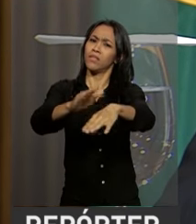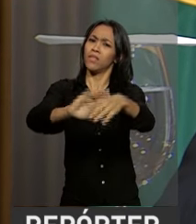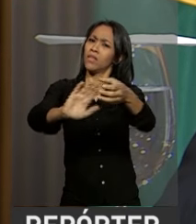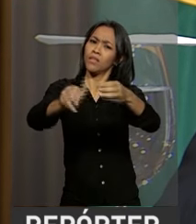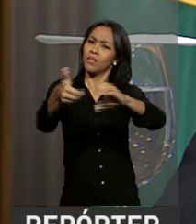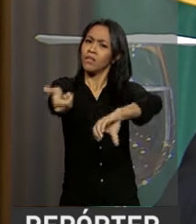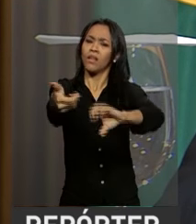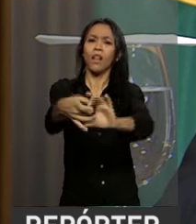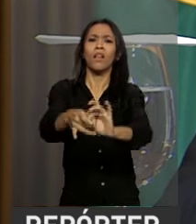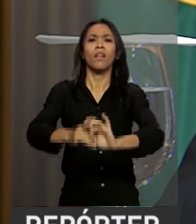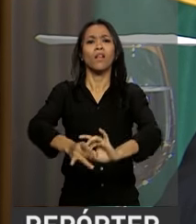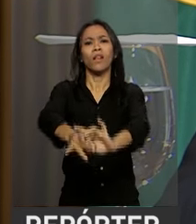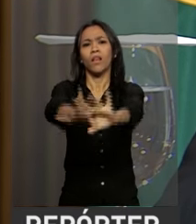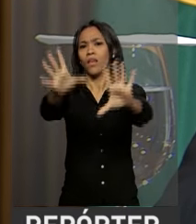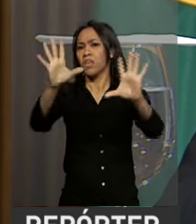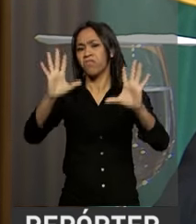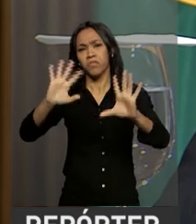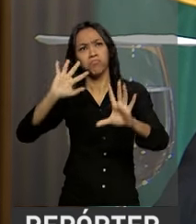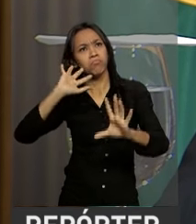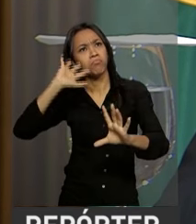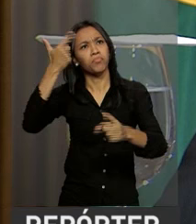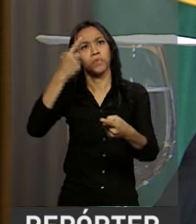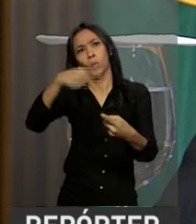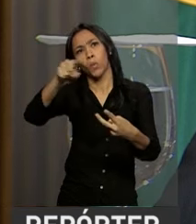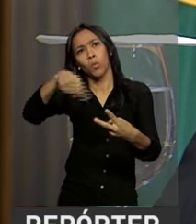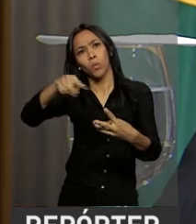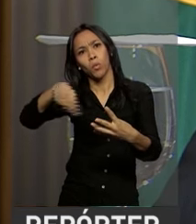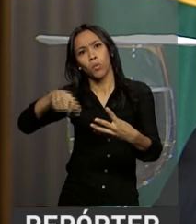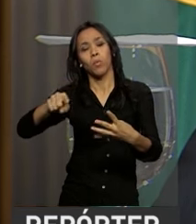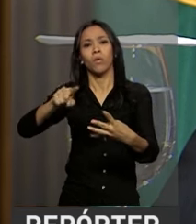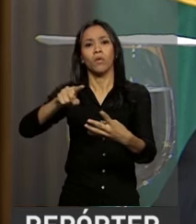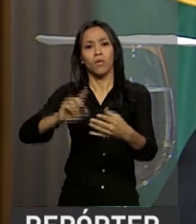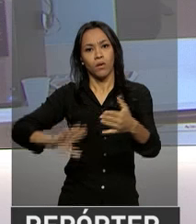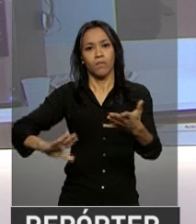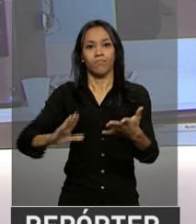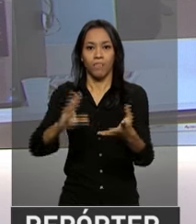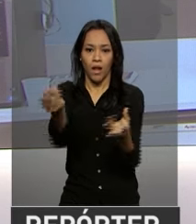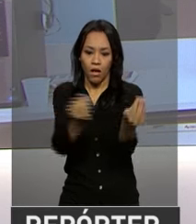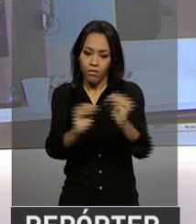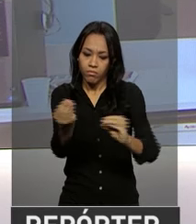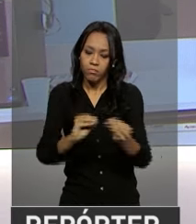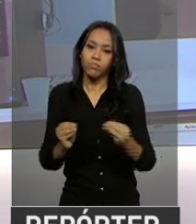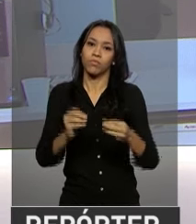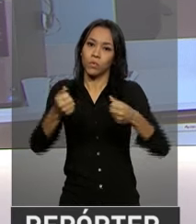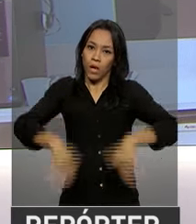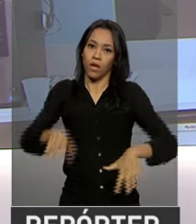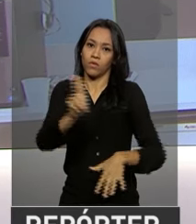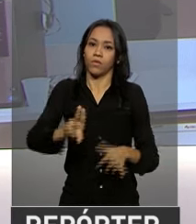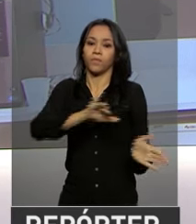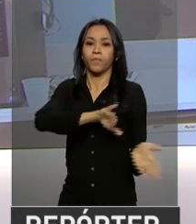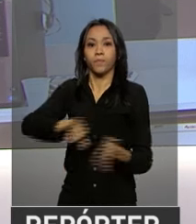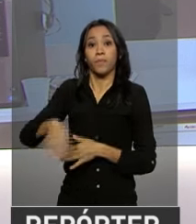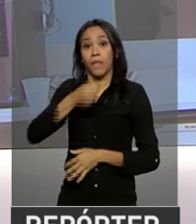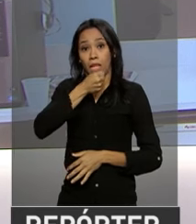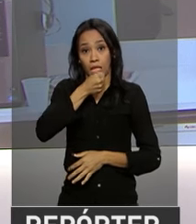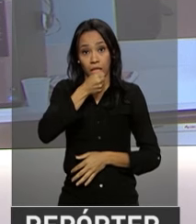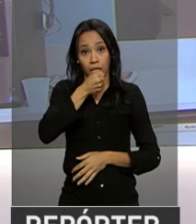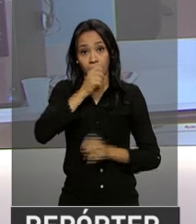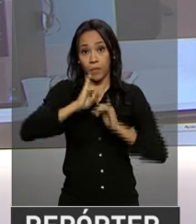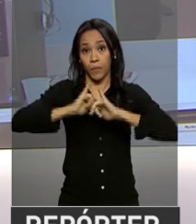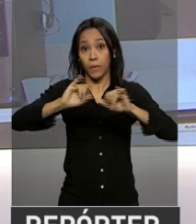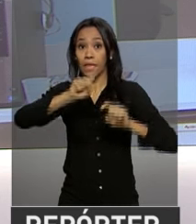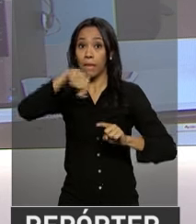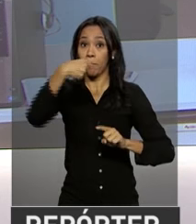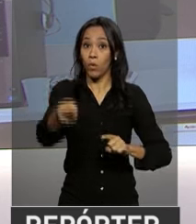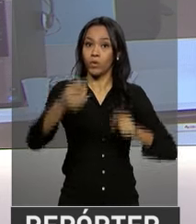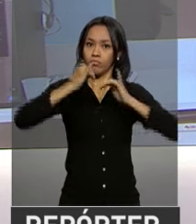absoluta para definir a composição do crescimento do gasto público. Na entrevista coletiva, logo depois do